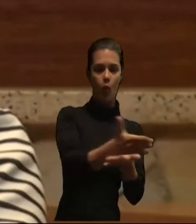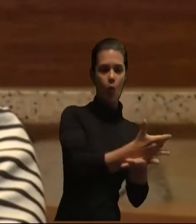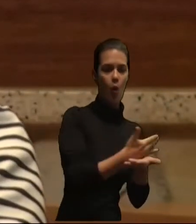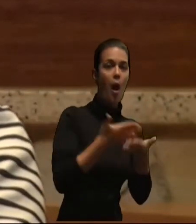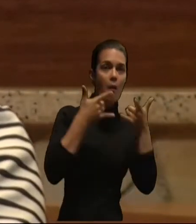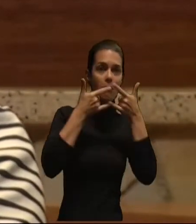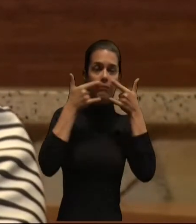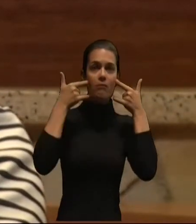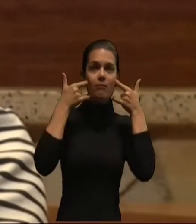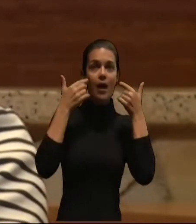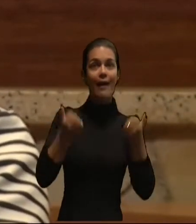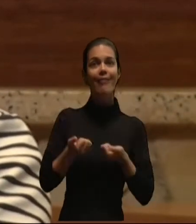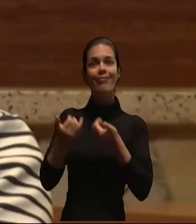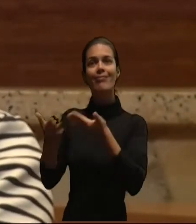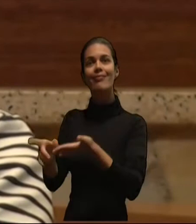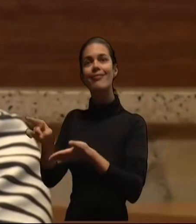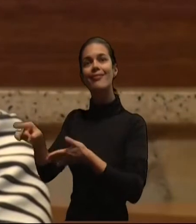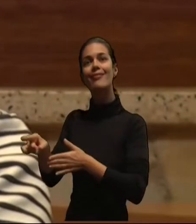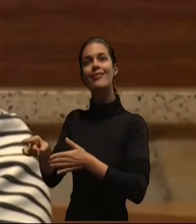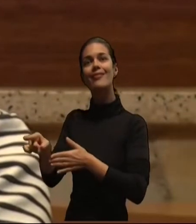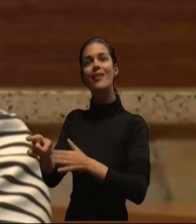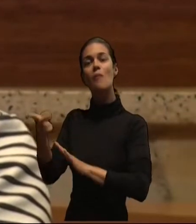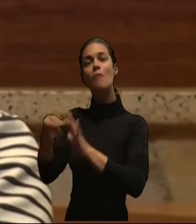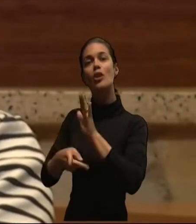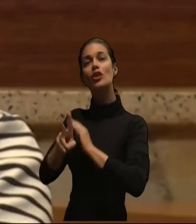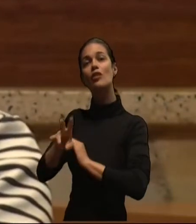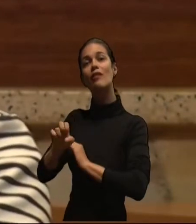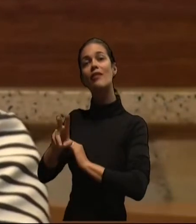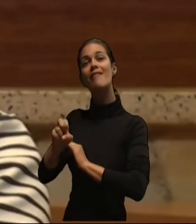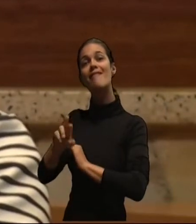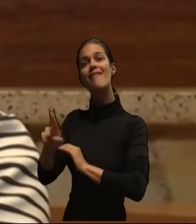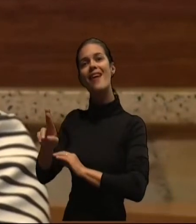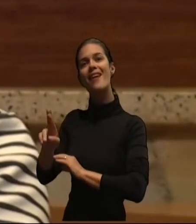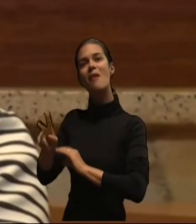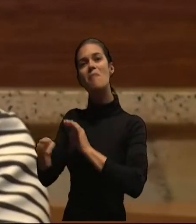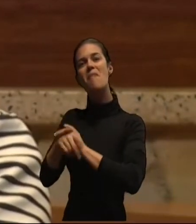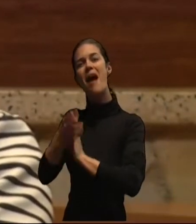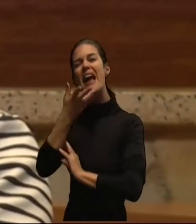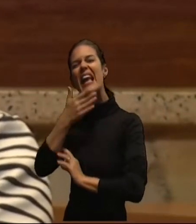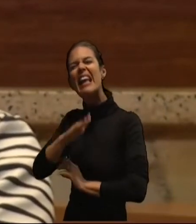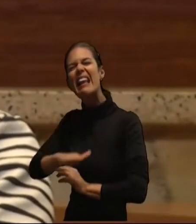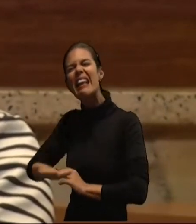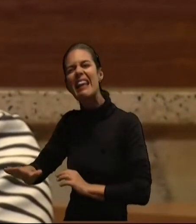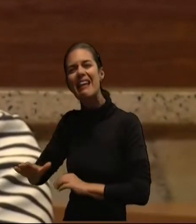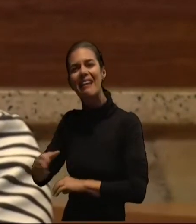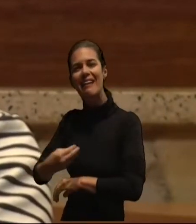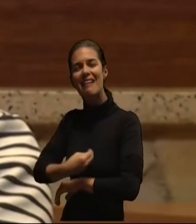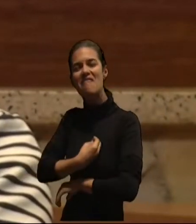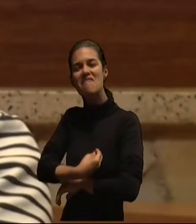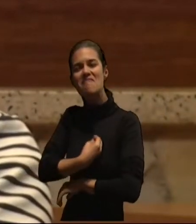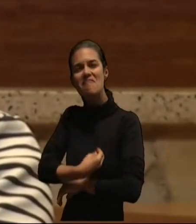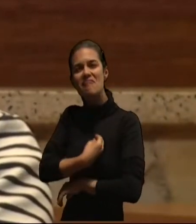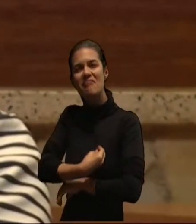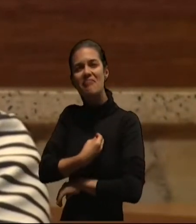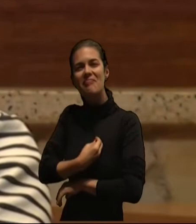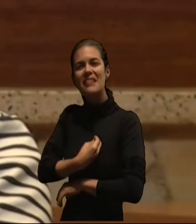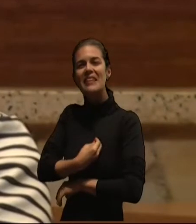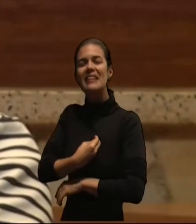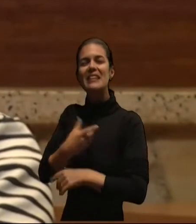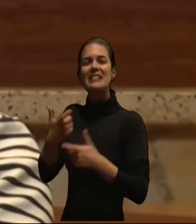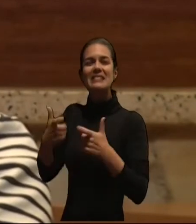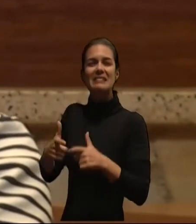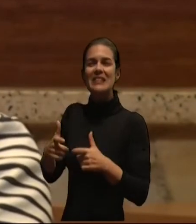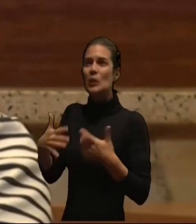trabalho, e tem muitas irmãs engajadas nisso. E nós damos glória a Deus, porque ninguém está tendo tempo, pastor. O nosso tempo está